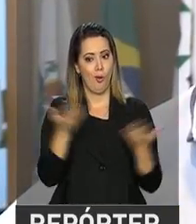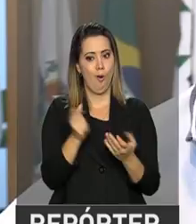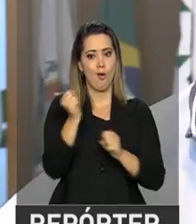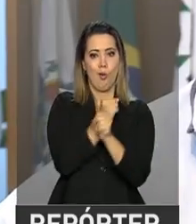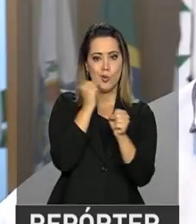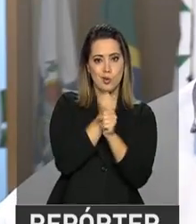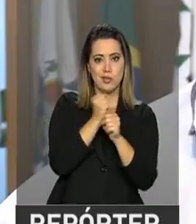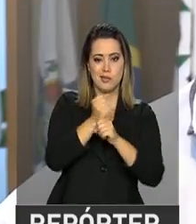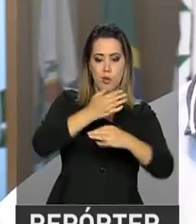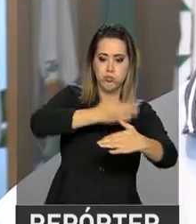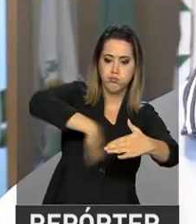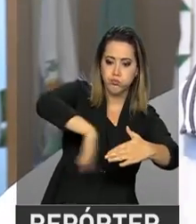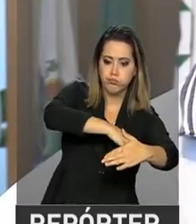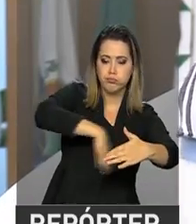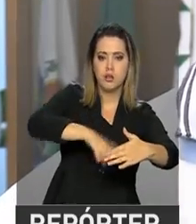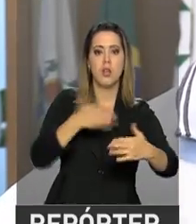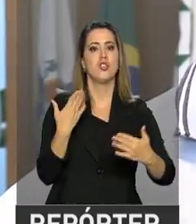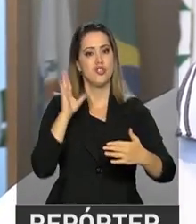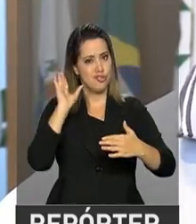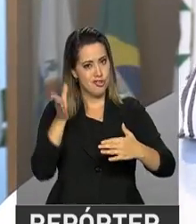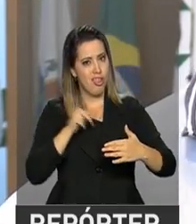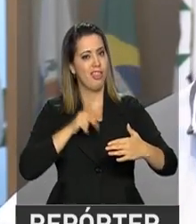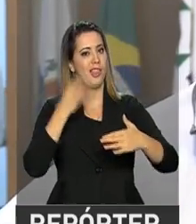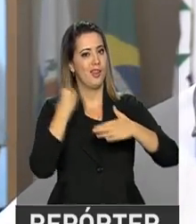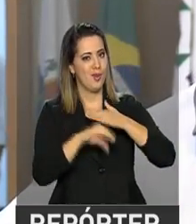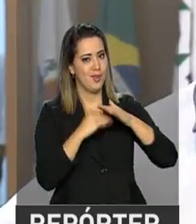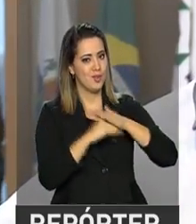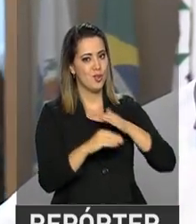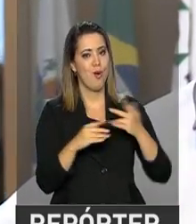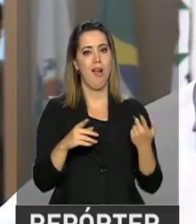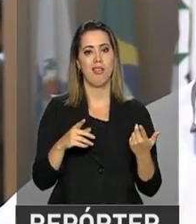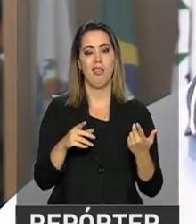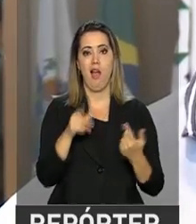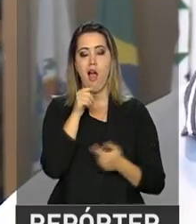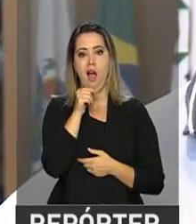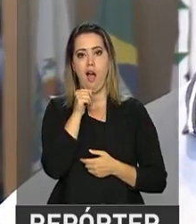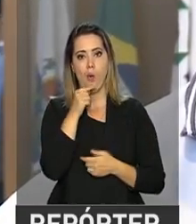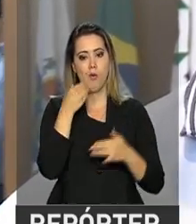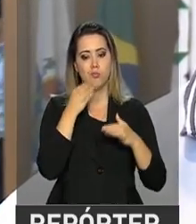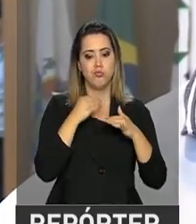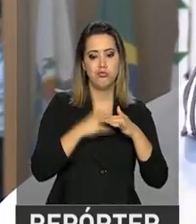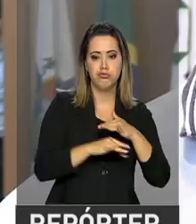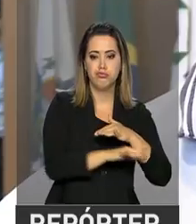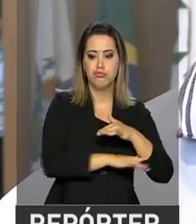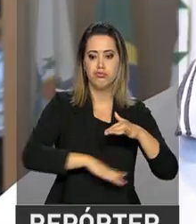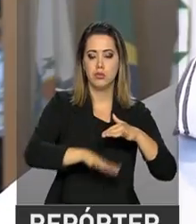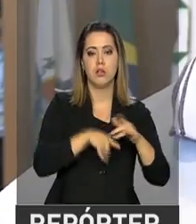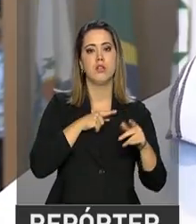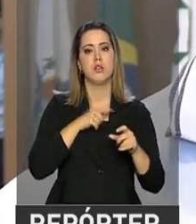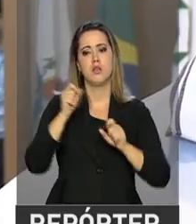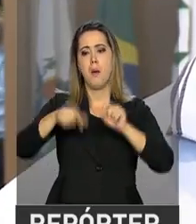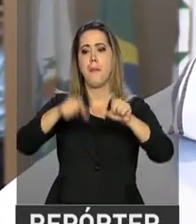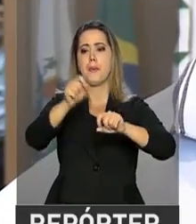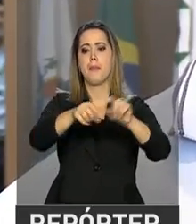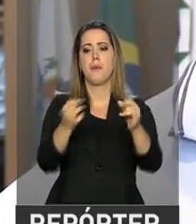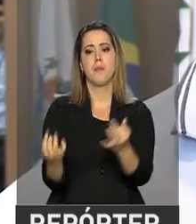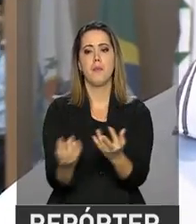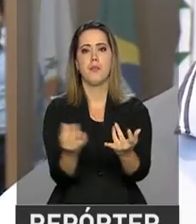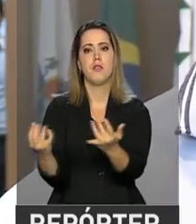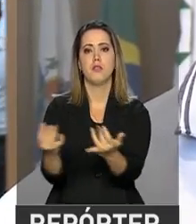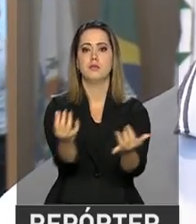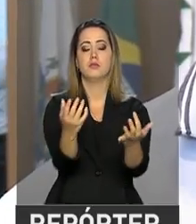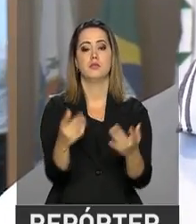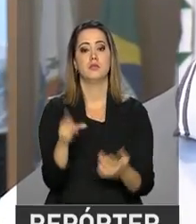quer dizer, hoje a gente guarda água, né, do inverno, a gente produz, eu tenho uma pequena horta que a gente produz, né,